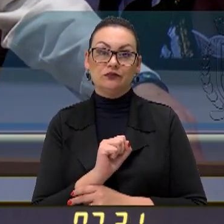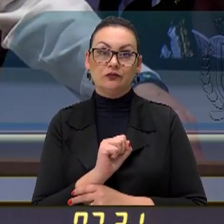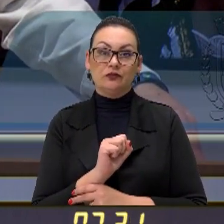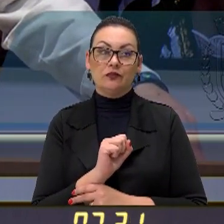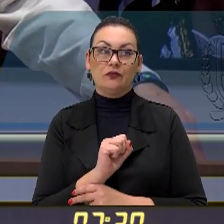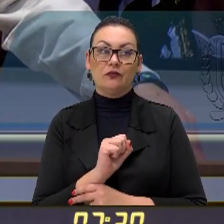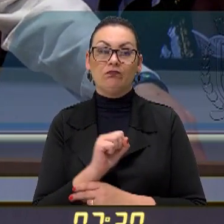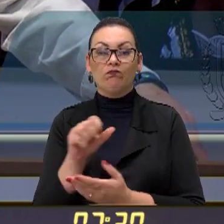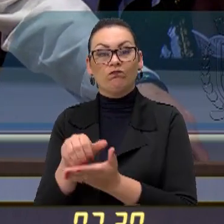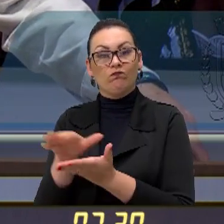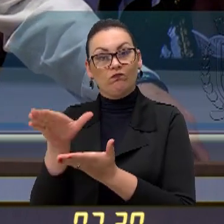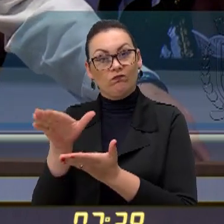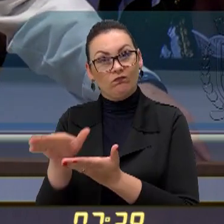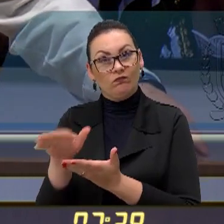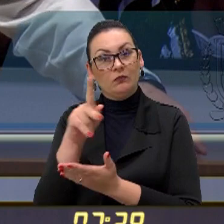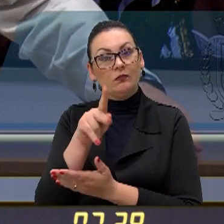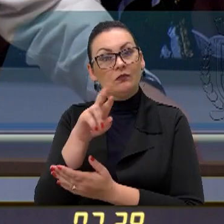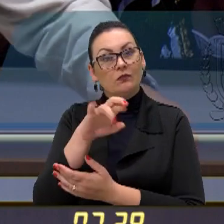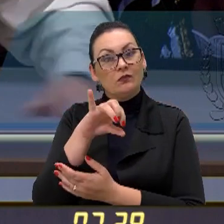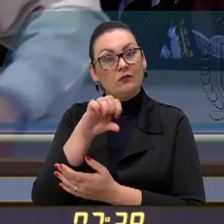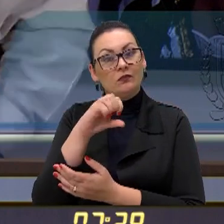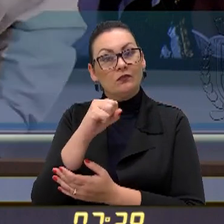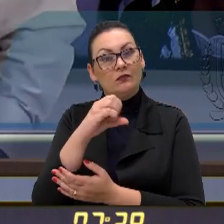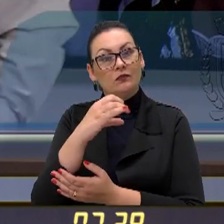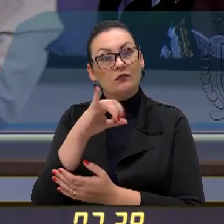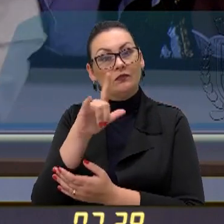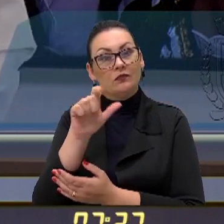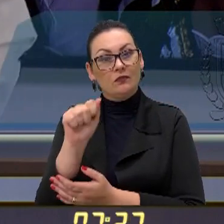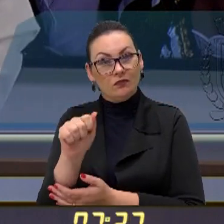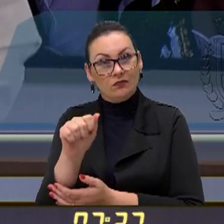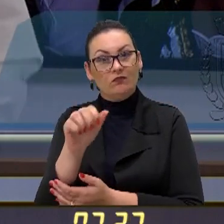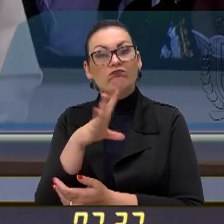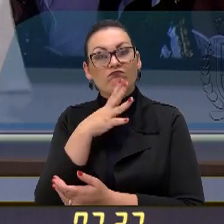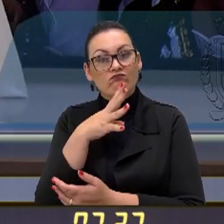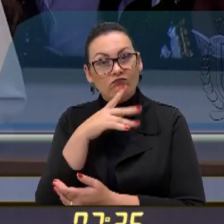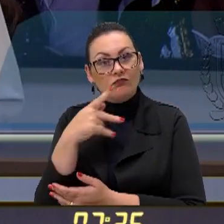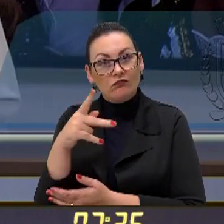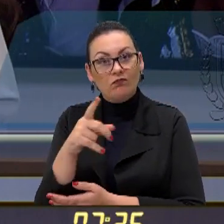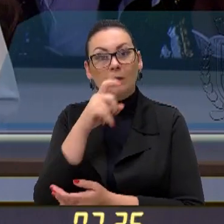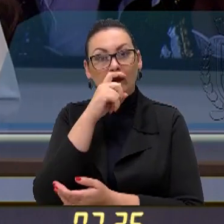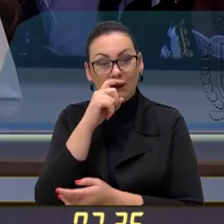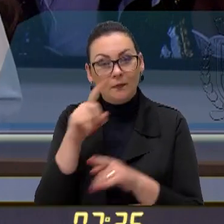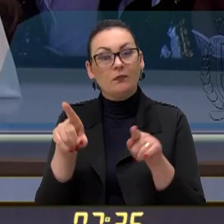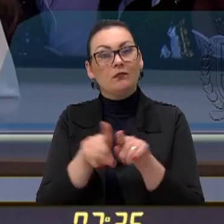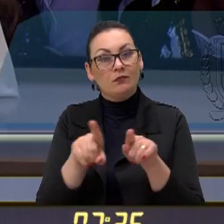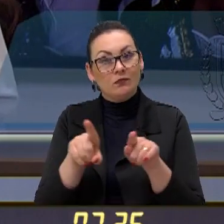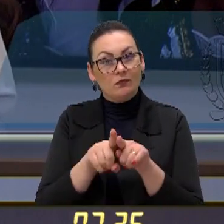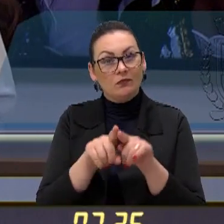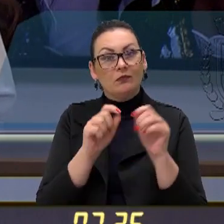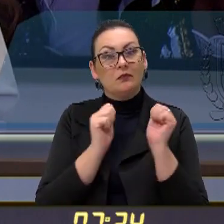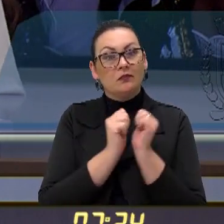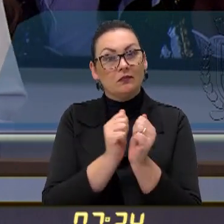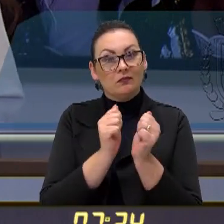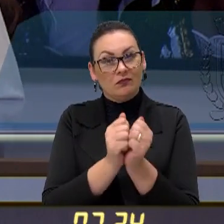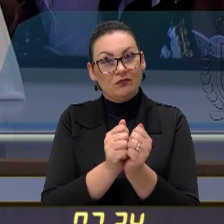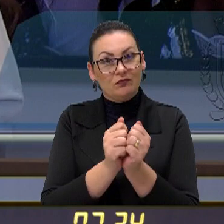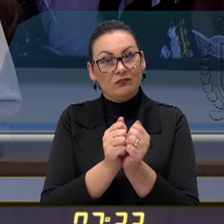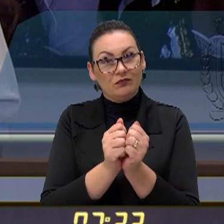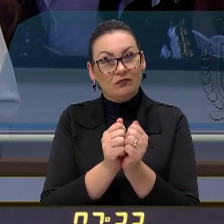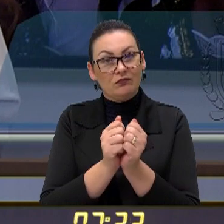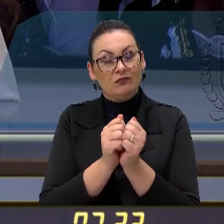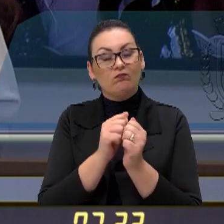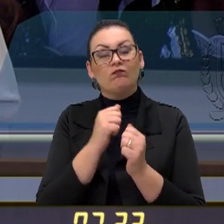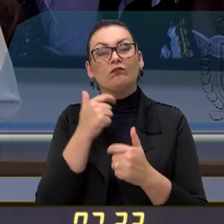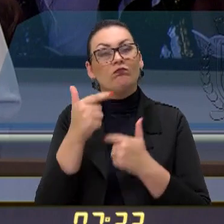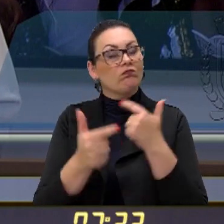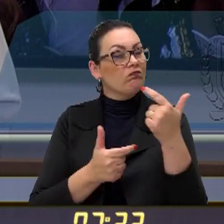a exoneração dessa menina, Priscila Fremen, conheci teu pai também, era companheira de carteio, uma